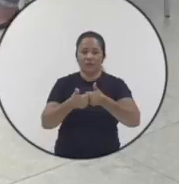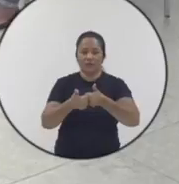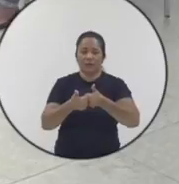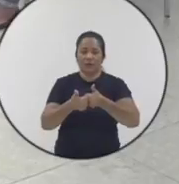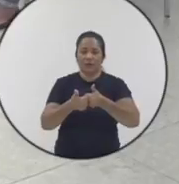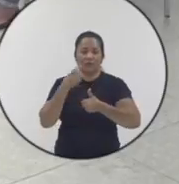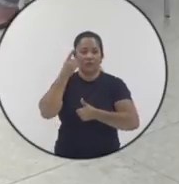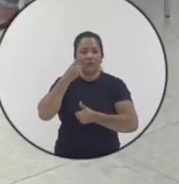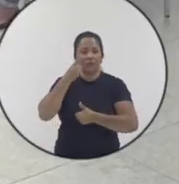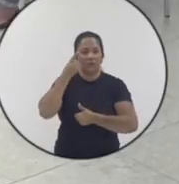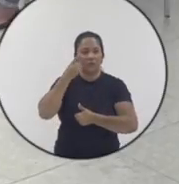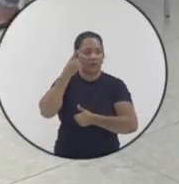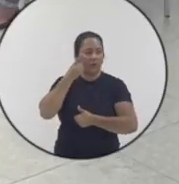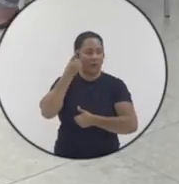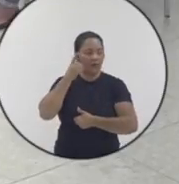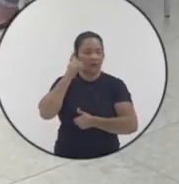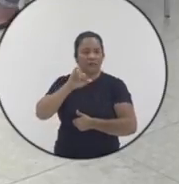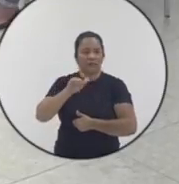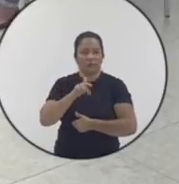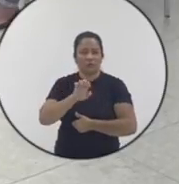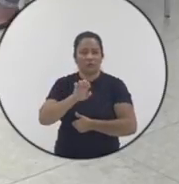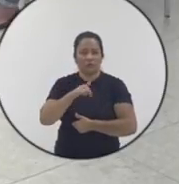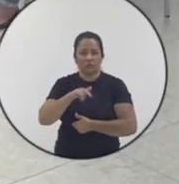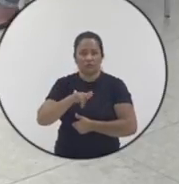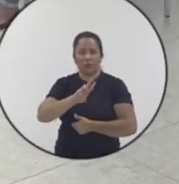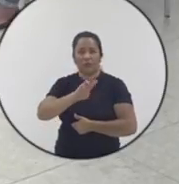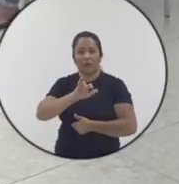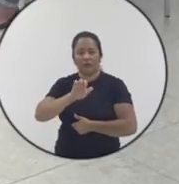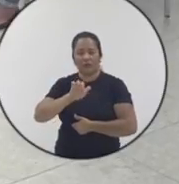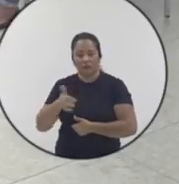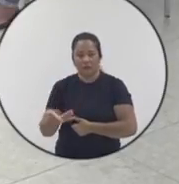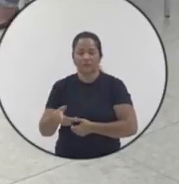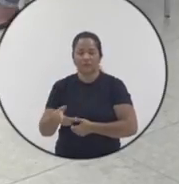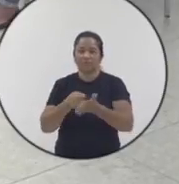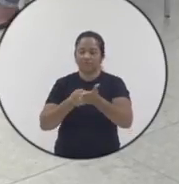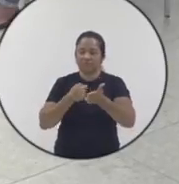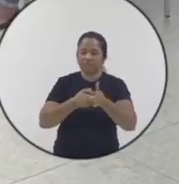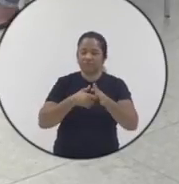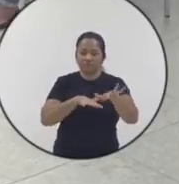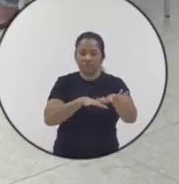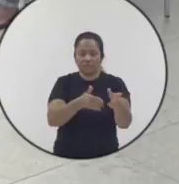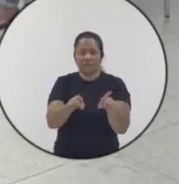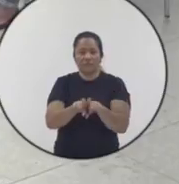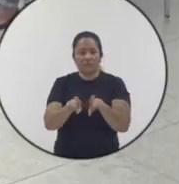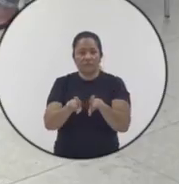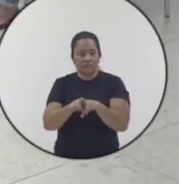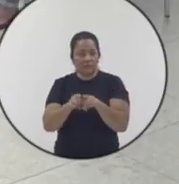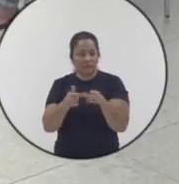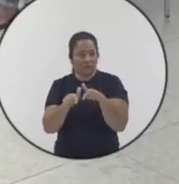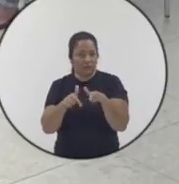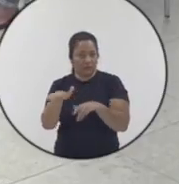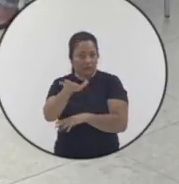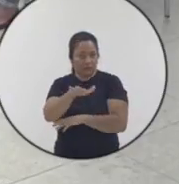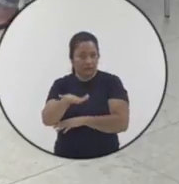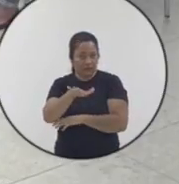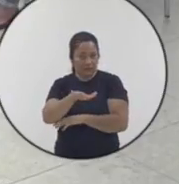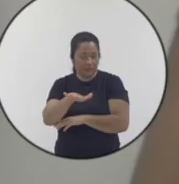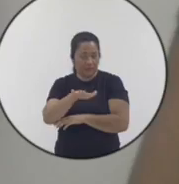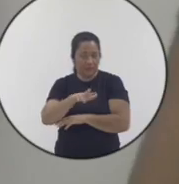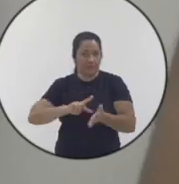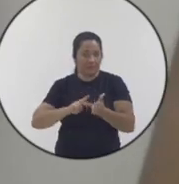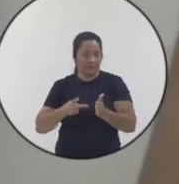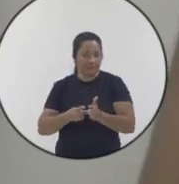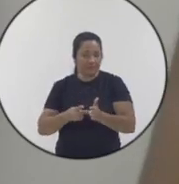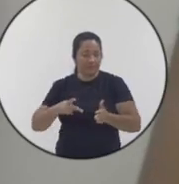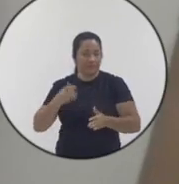uma pessoa muito comprometida com a pauta trans. E o trabalho no mandato também tem sido significativo nessa luta.